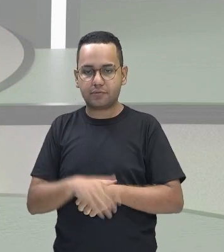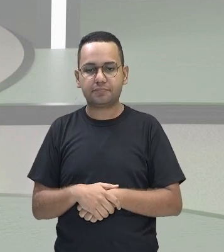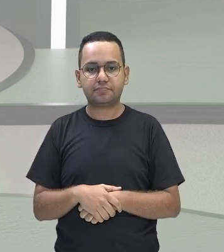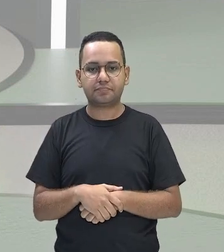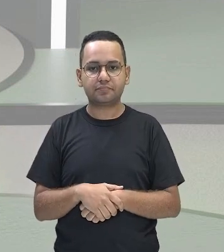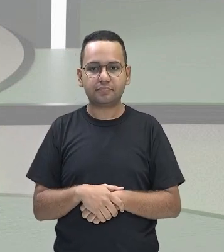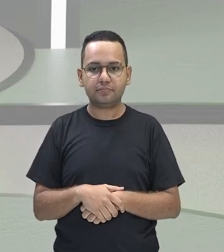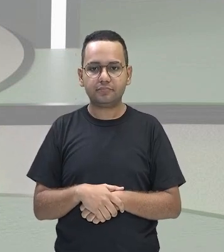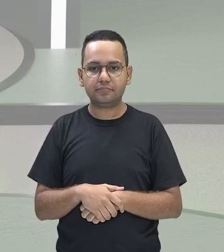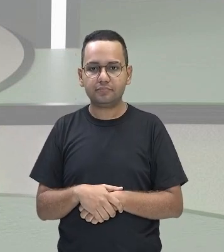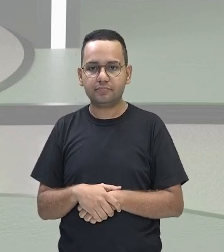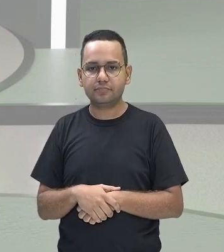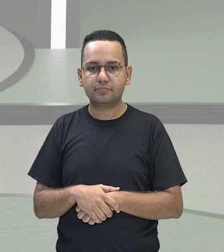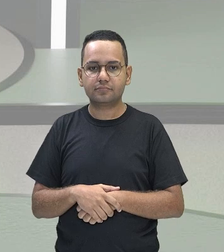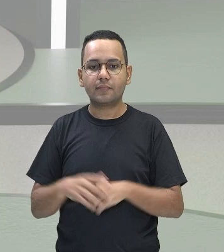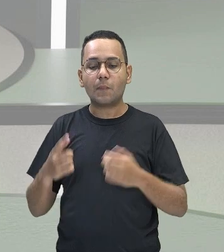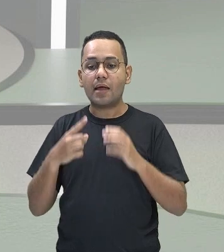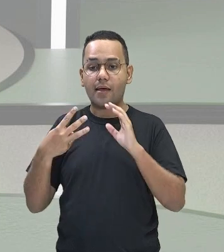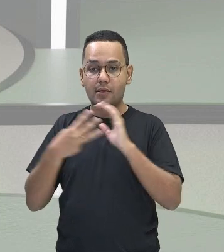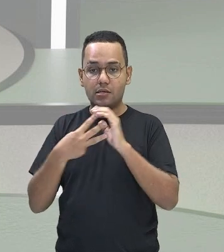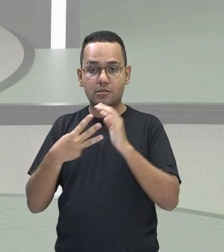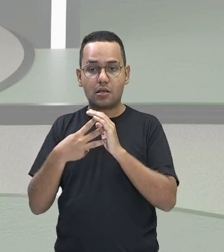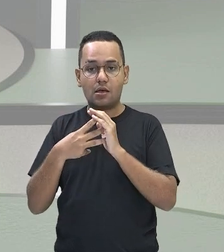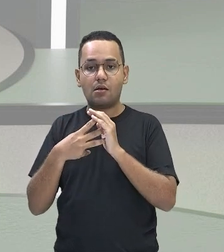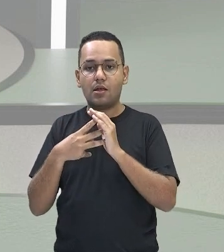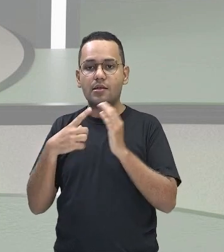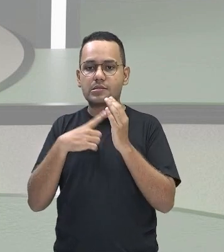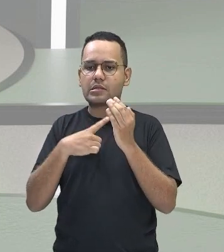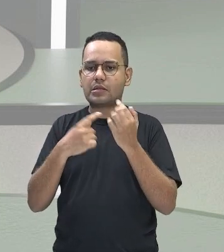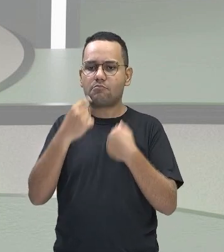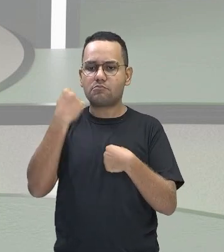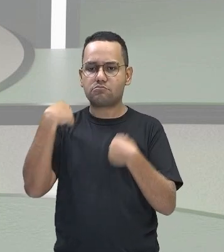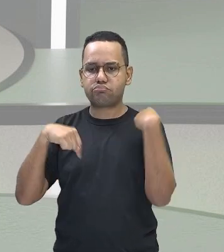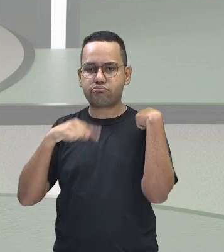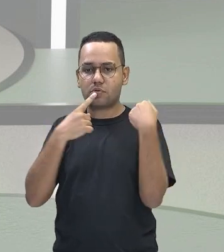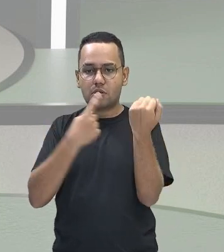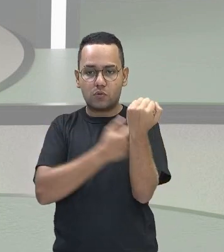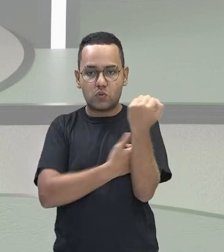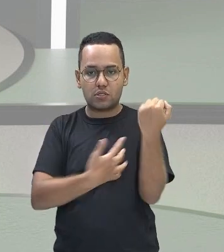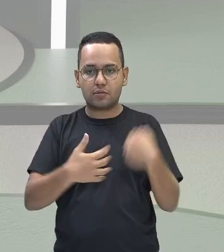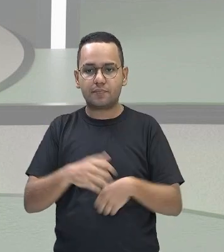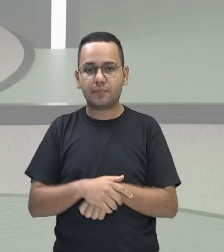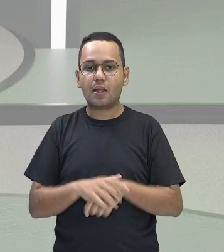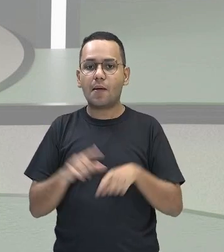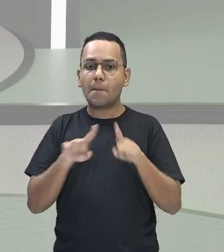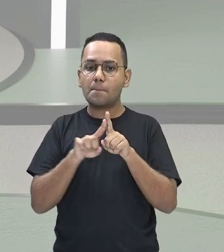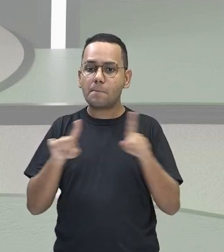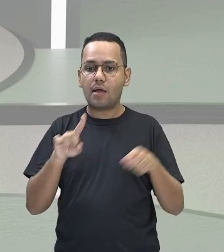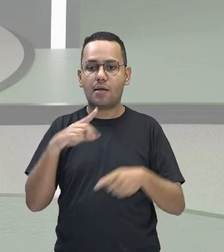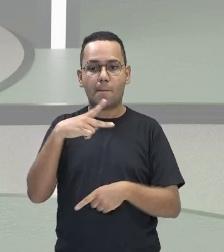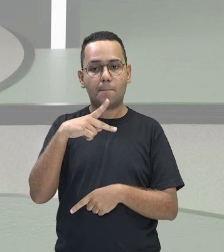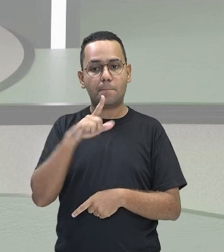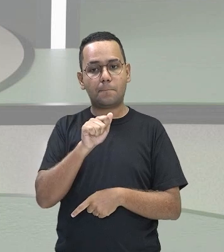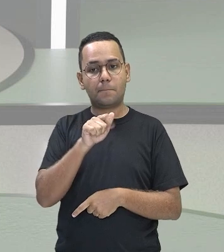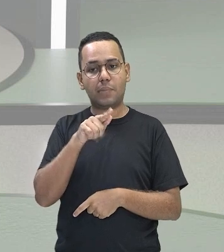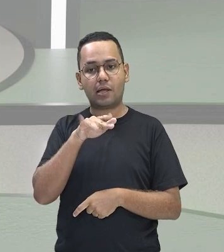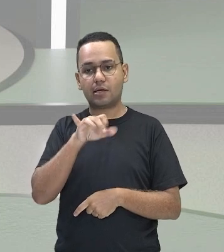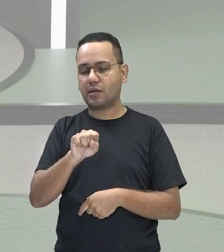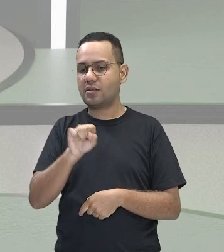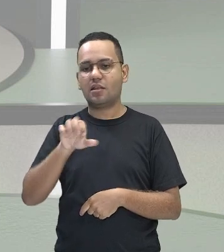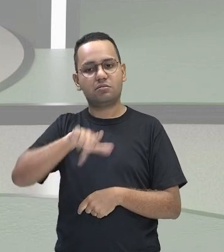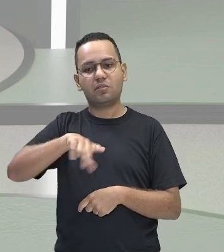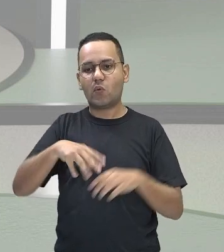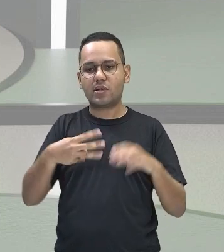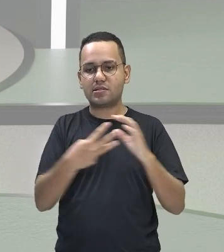células presentes no nosso sangue. Com uma ressalva importante, as plaquetas elas não são células, elas